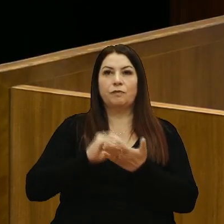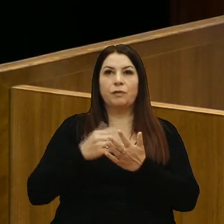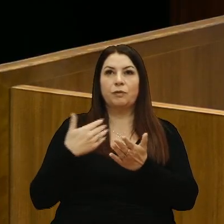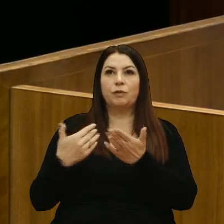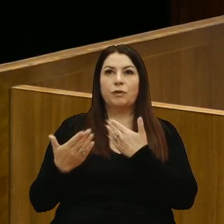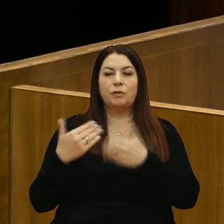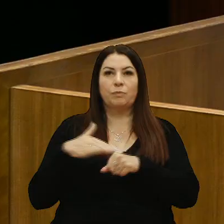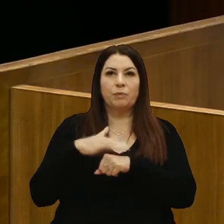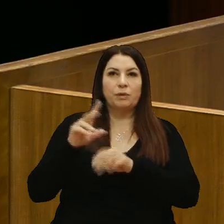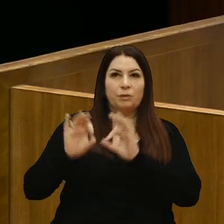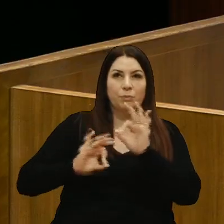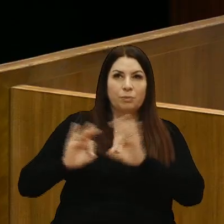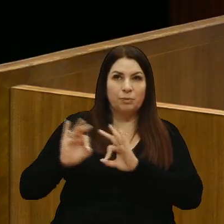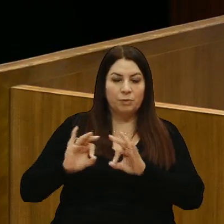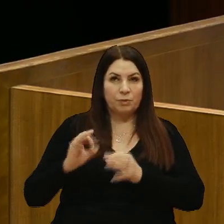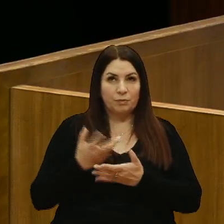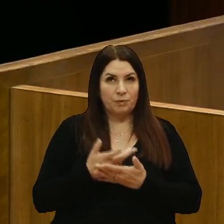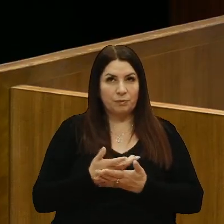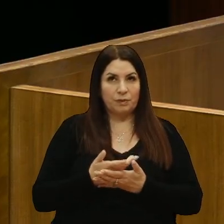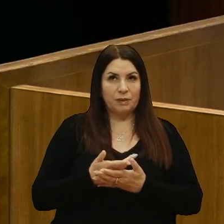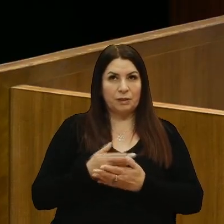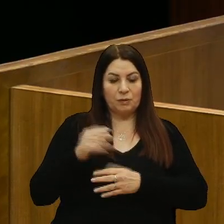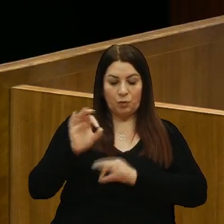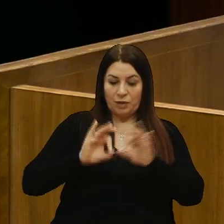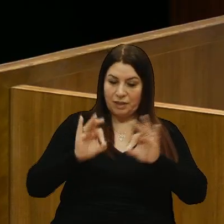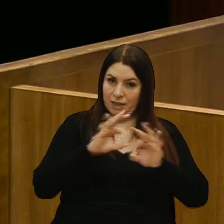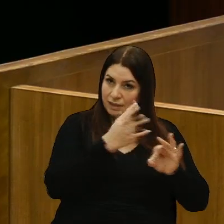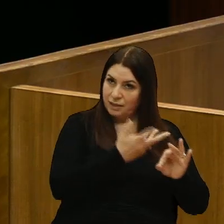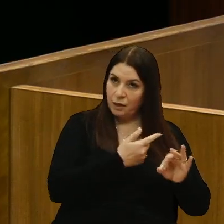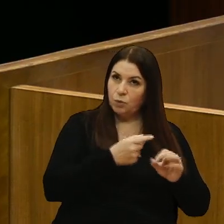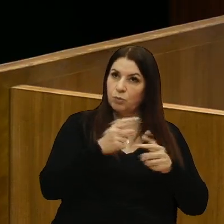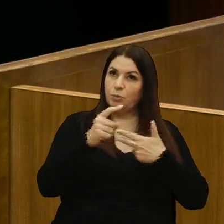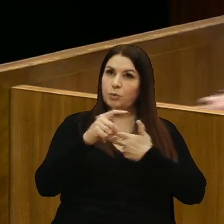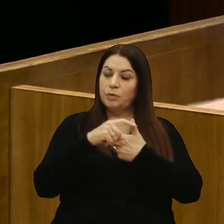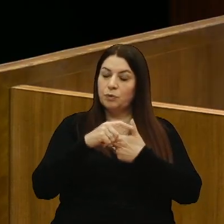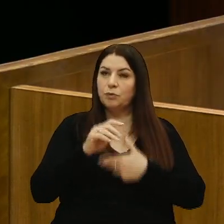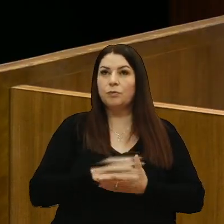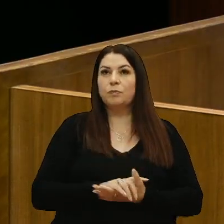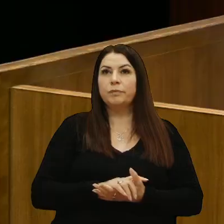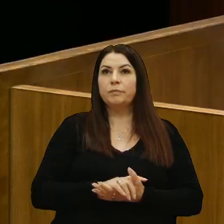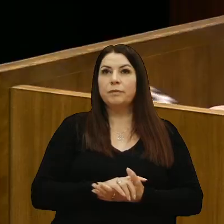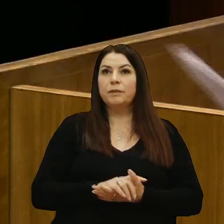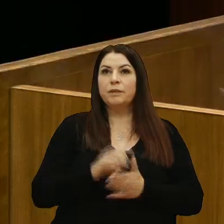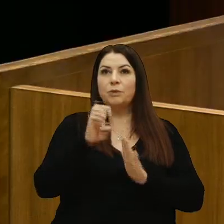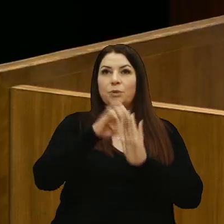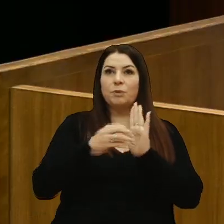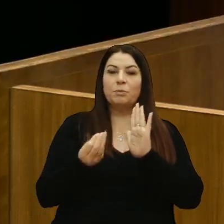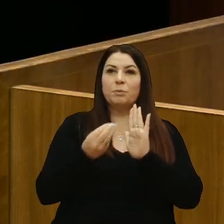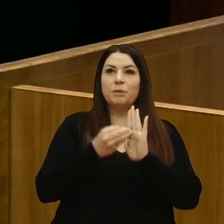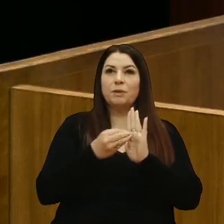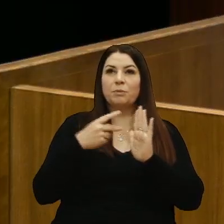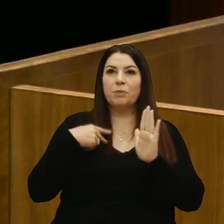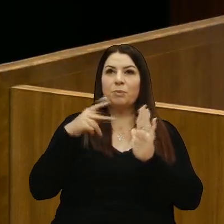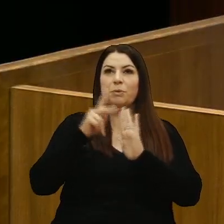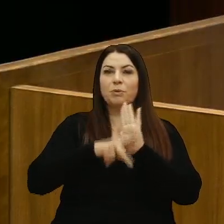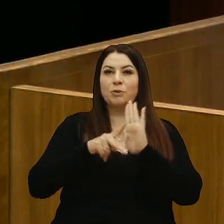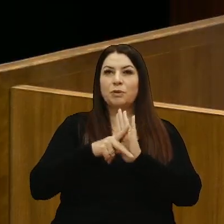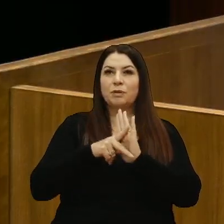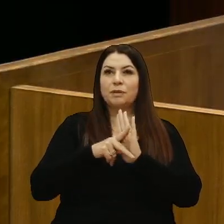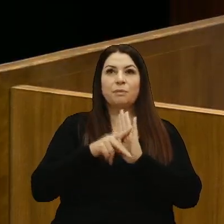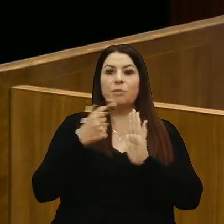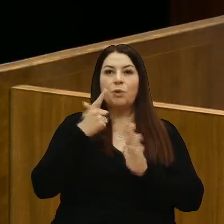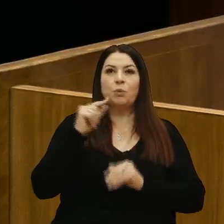diálogo, planejamento e organização do Executivo, uma emenda ao meu projeto para que ele